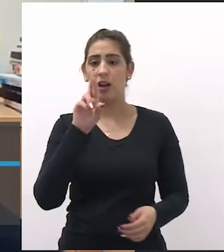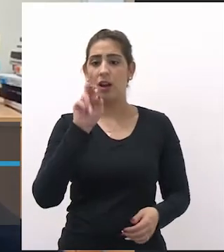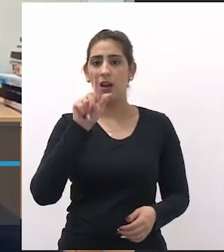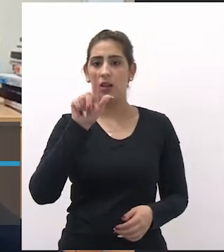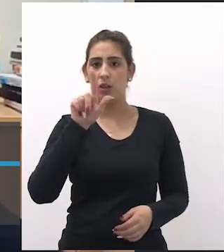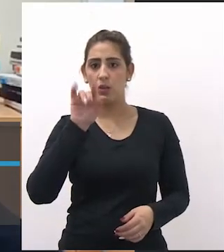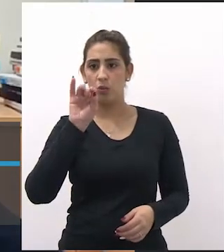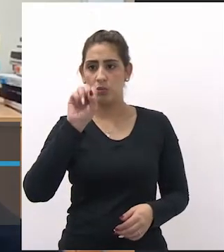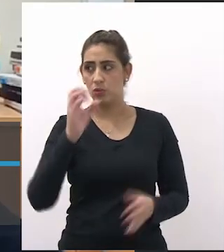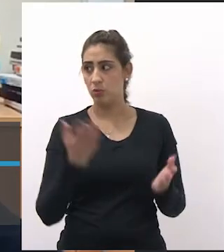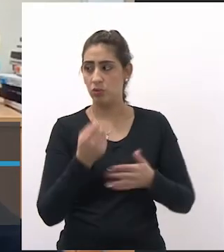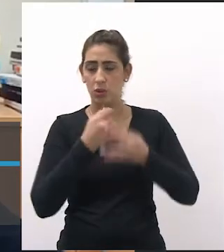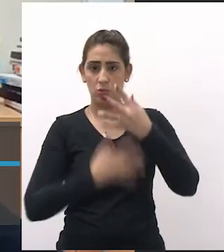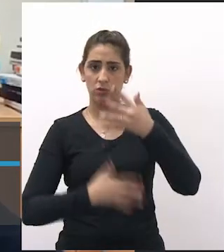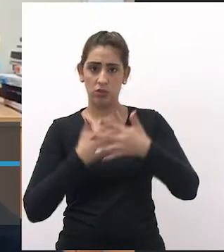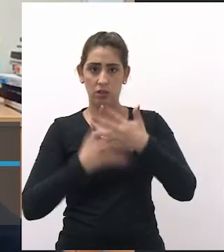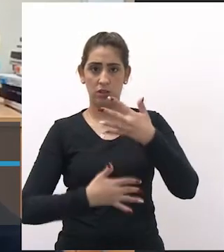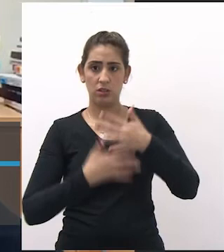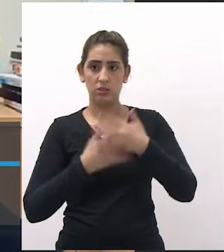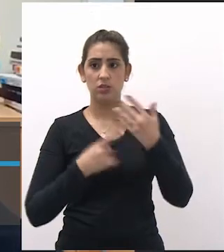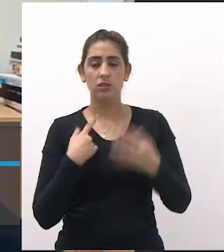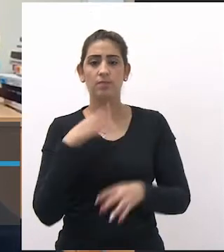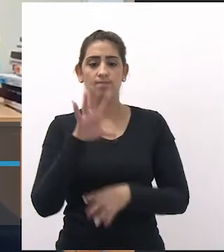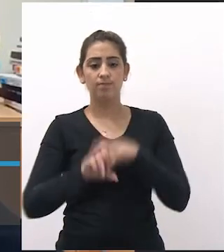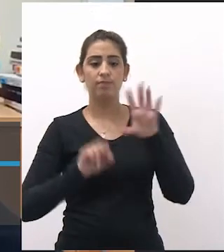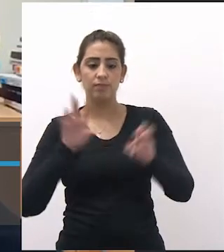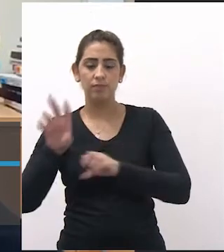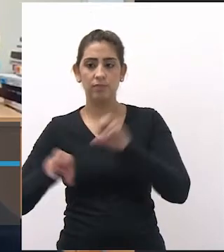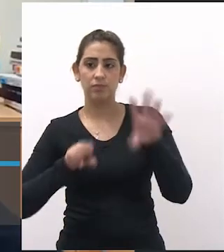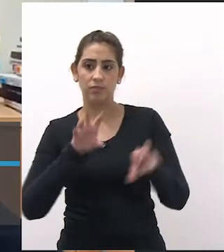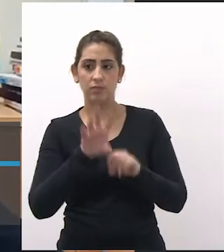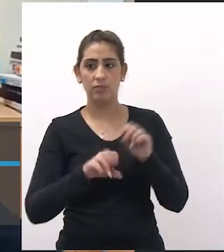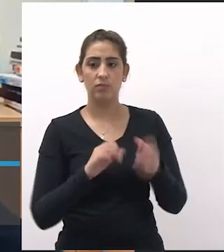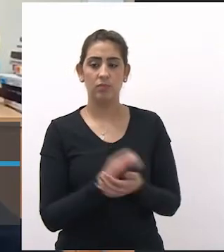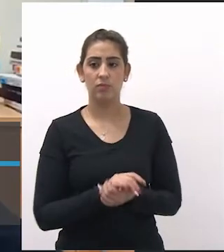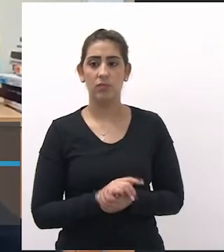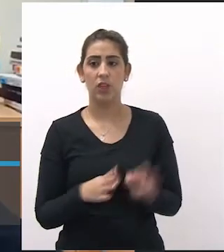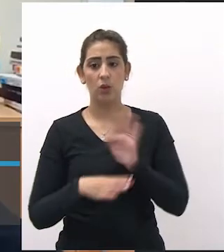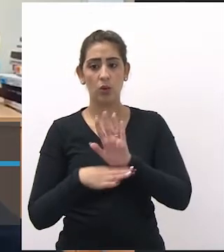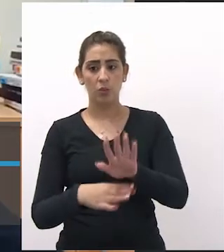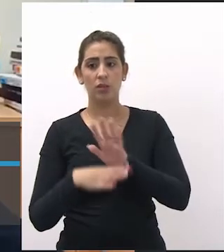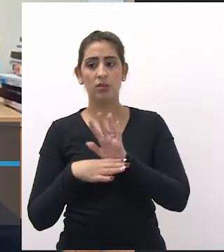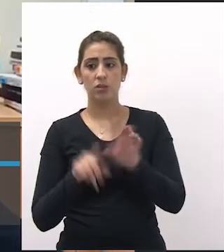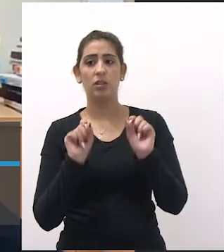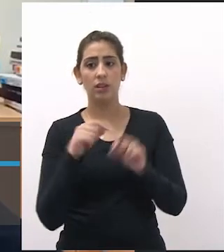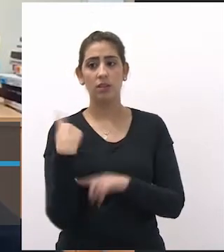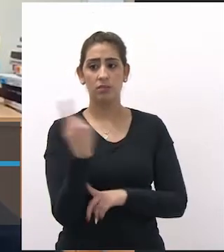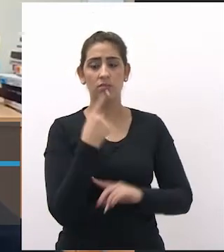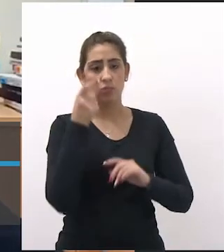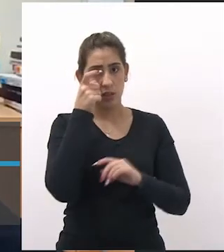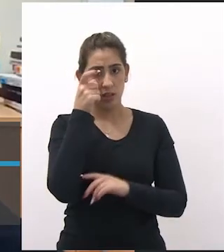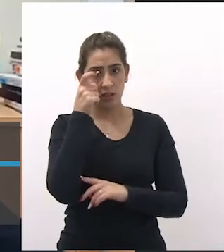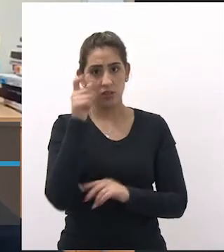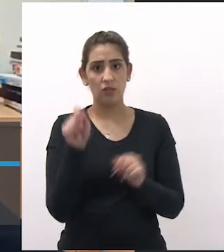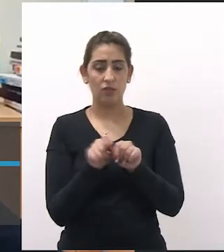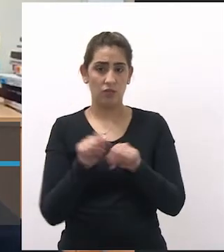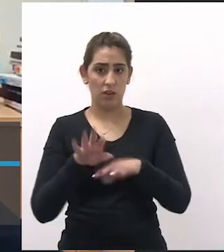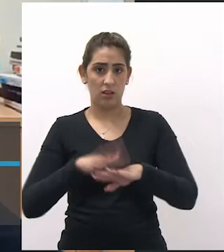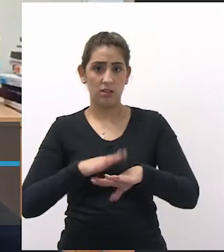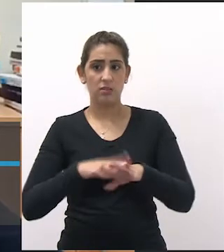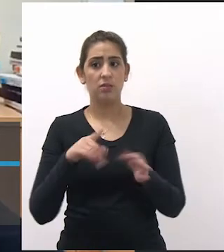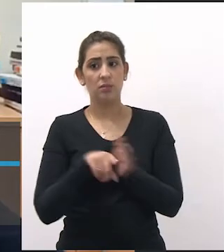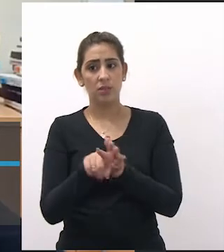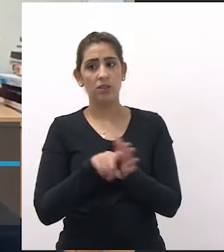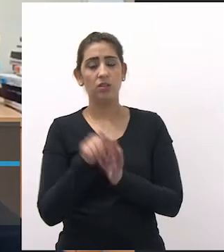chat, né? Então, acolhendo aí as contribuições de quem está nos assistindo, façam perguntas, daqui a pouco a